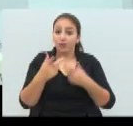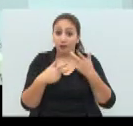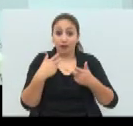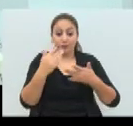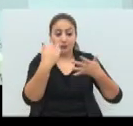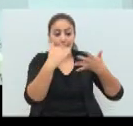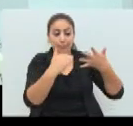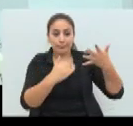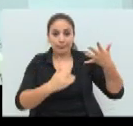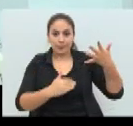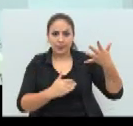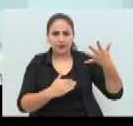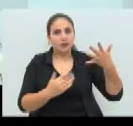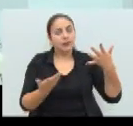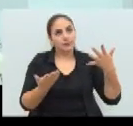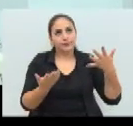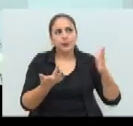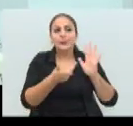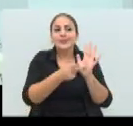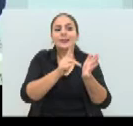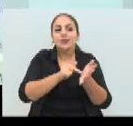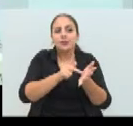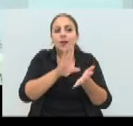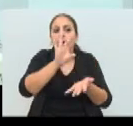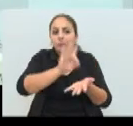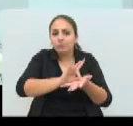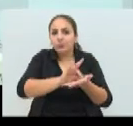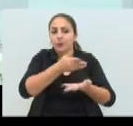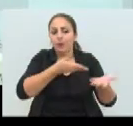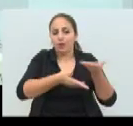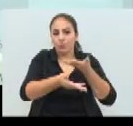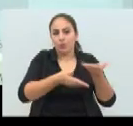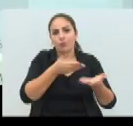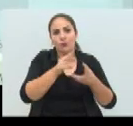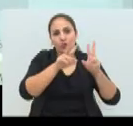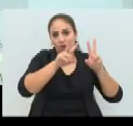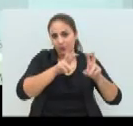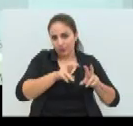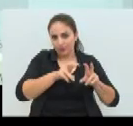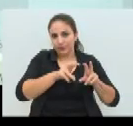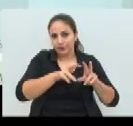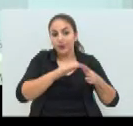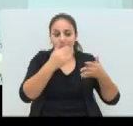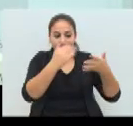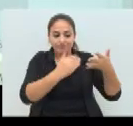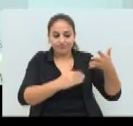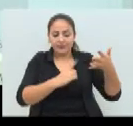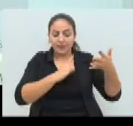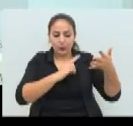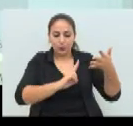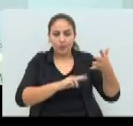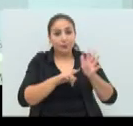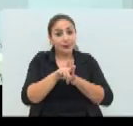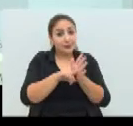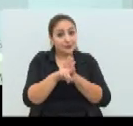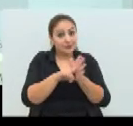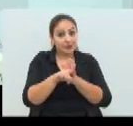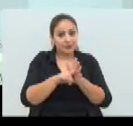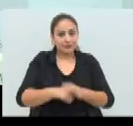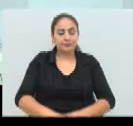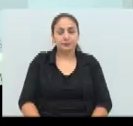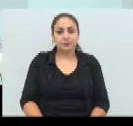que estejam de fato envolvidos, mas foram citados nessa última lista que saiu. E acho que